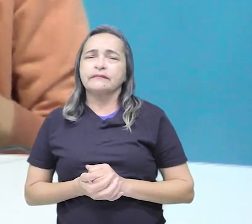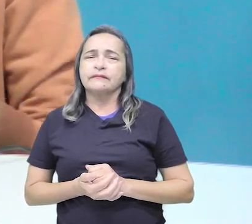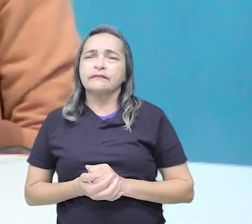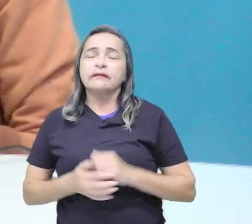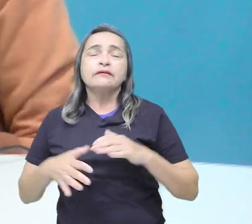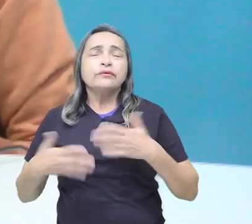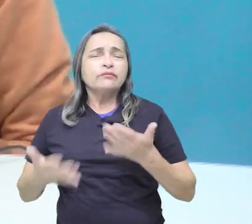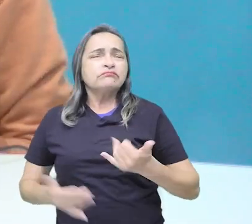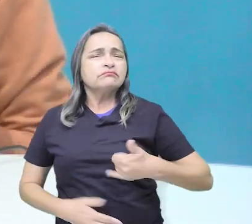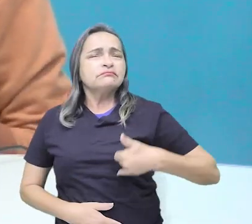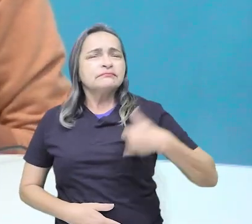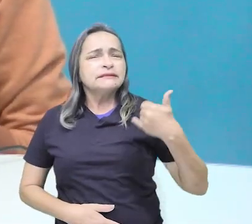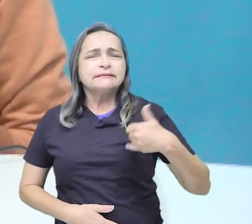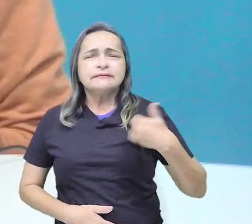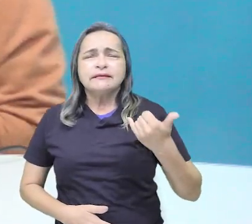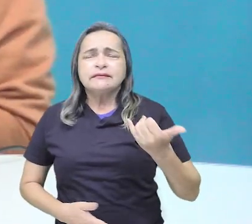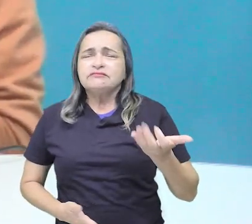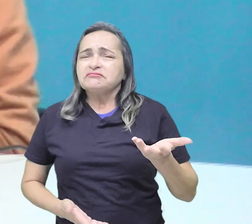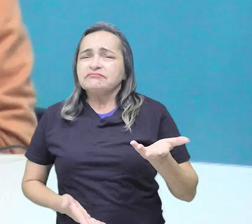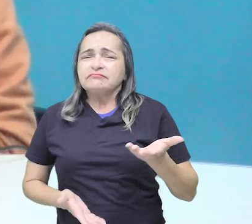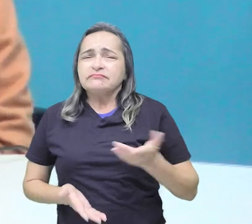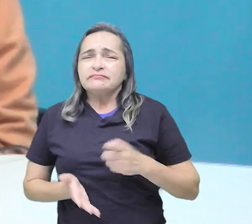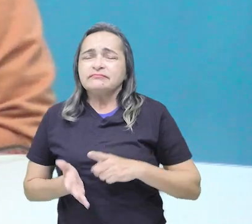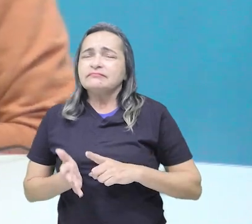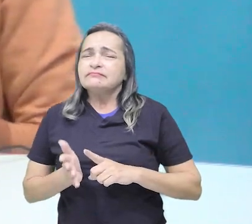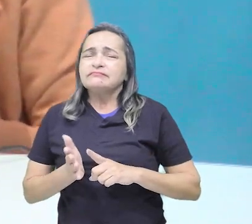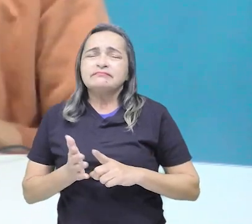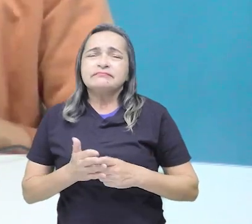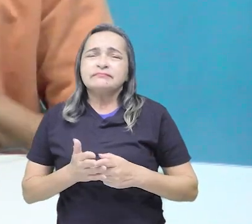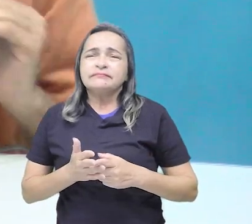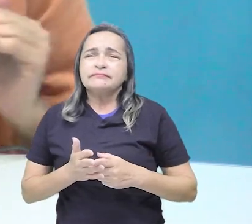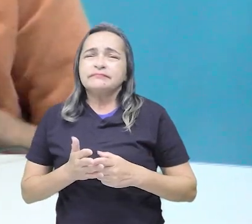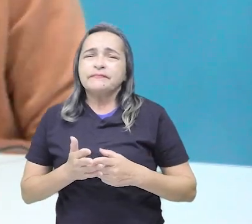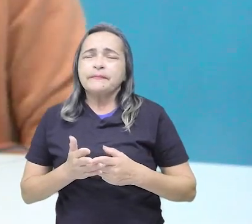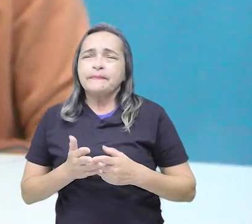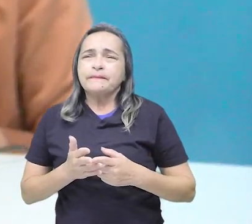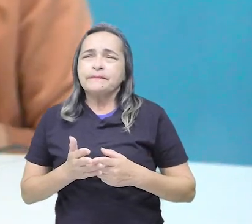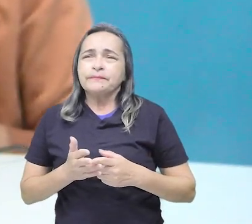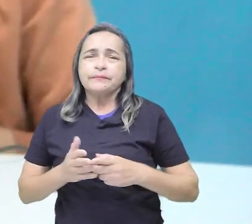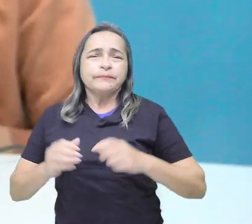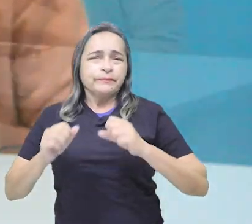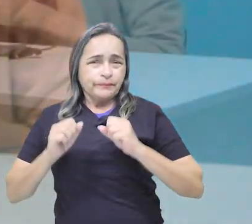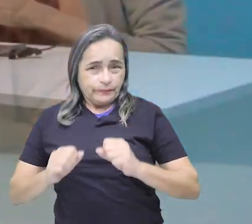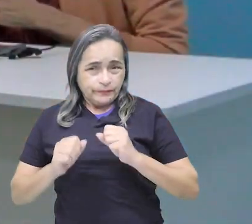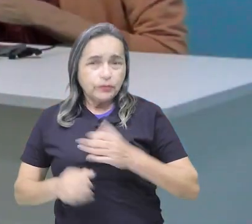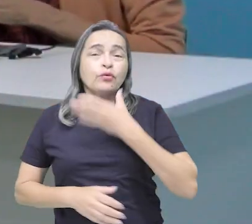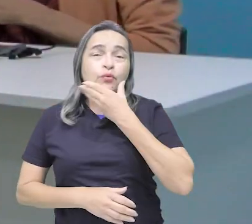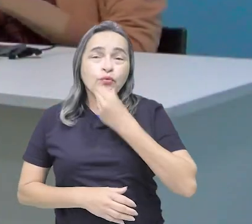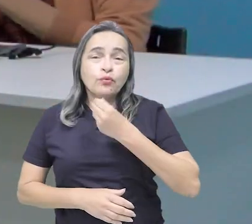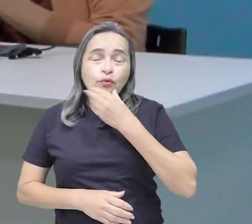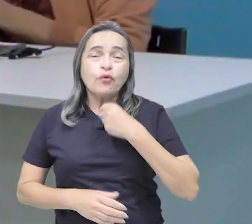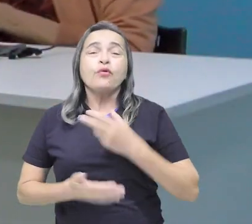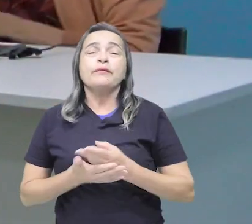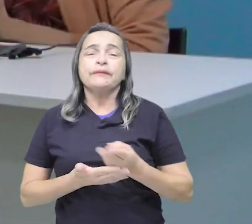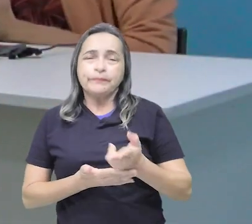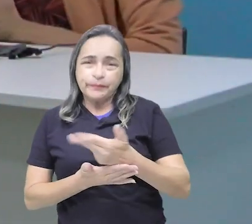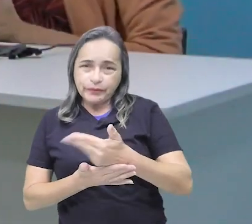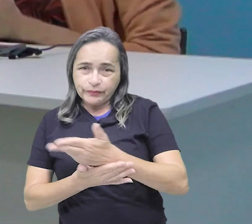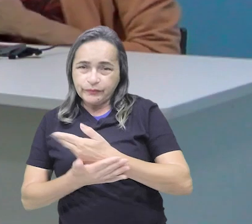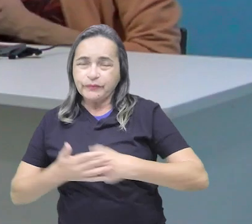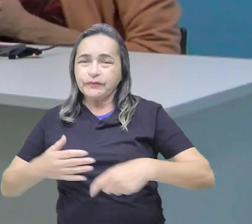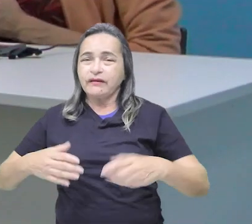é sugerido, eu não sei nem se exigido, Sim. que todo homem procure o serviço